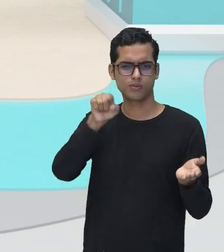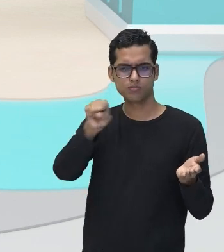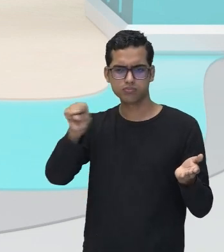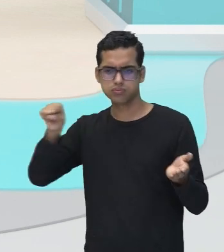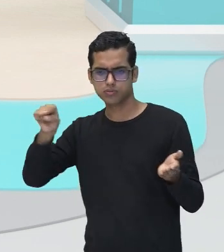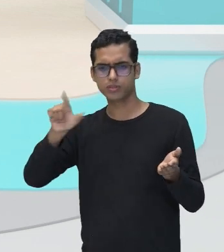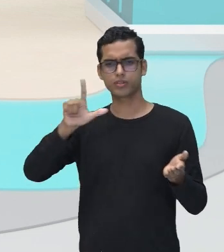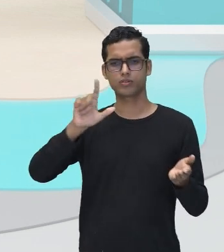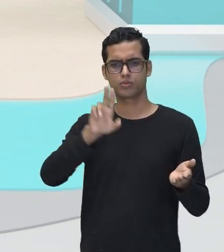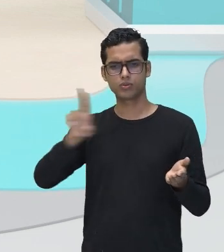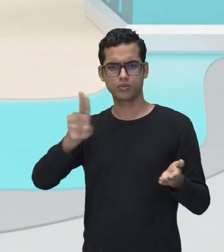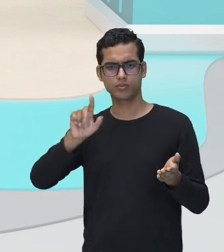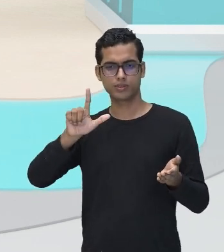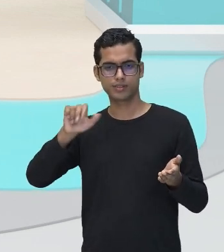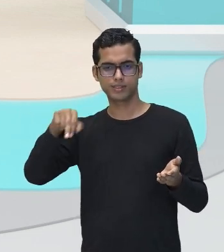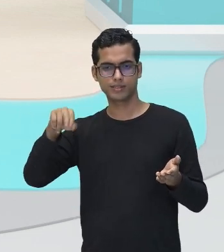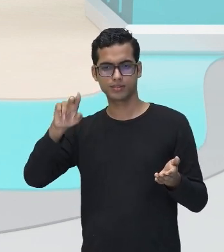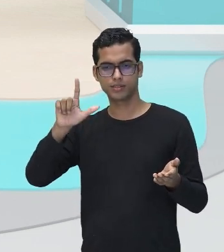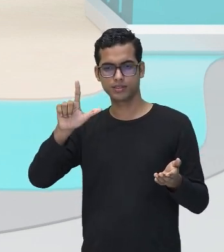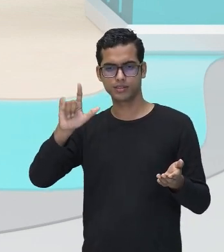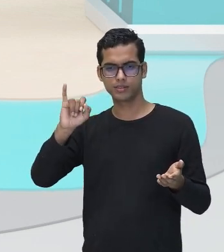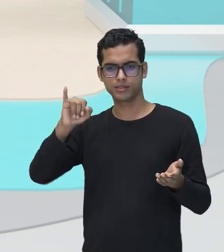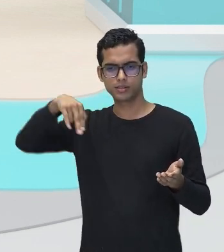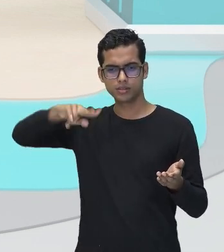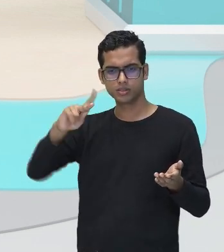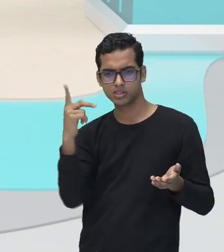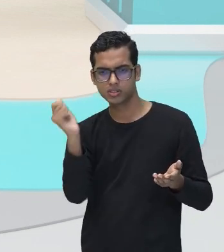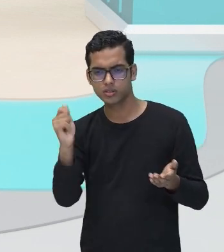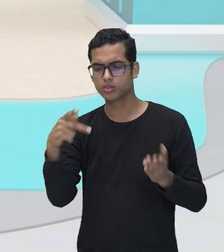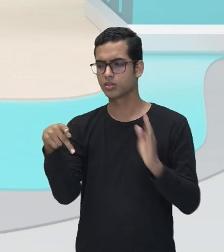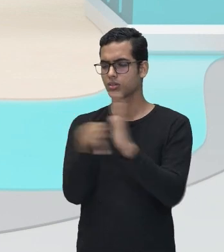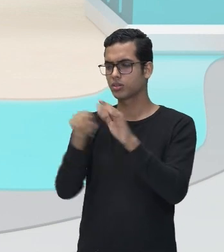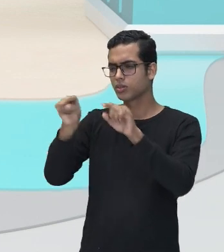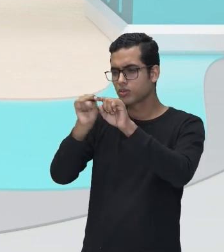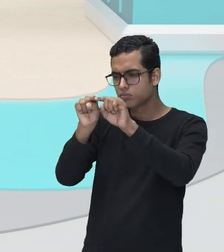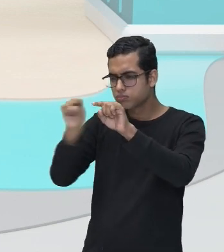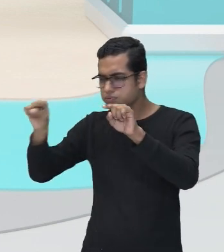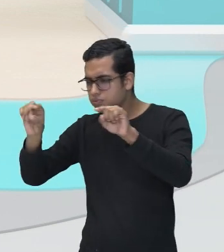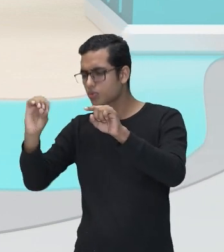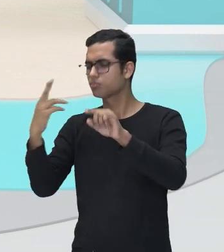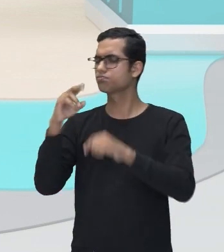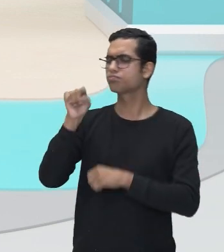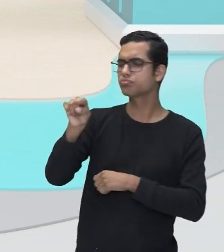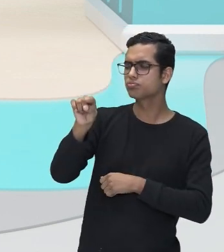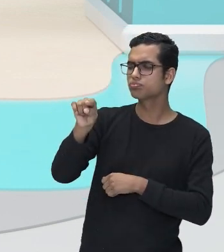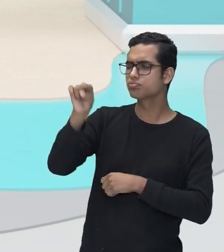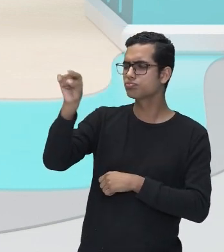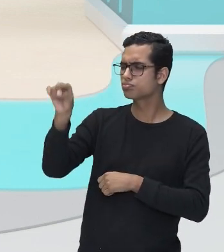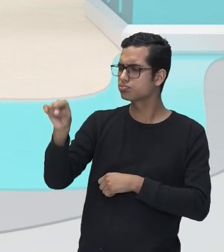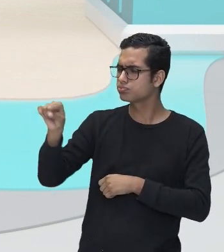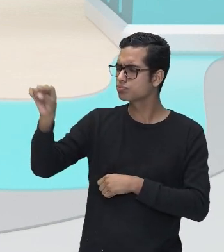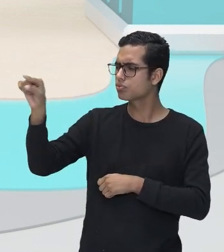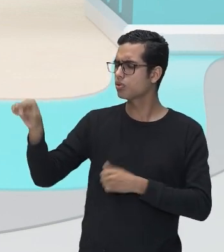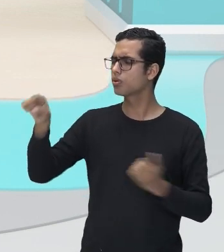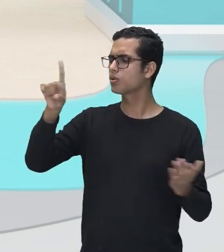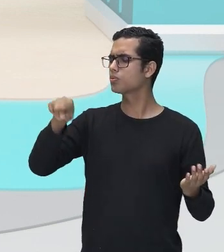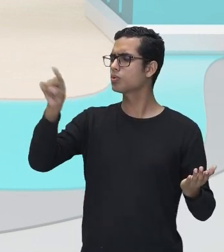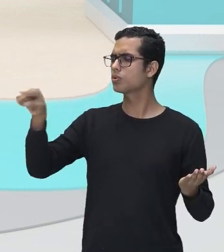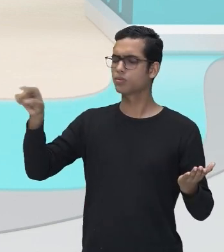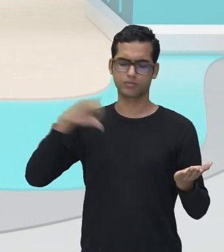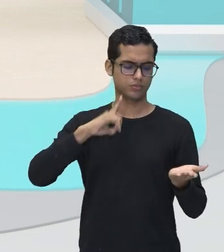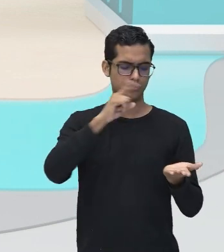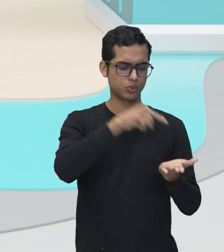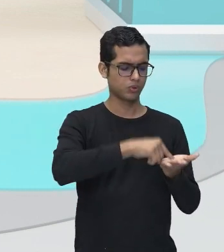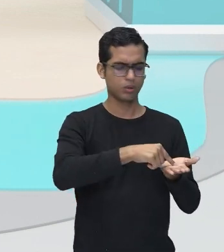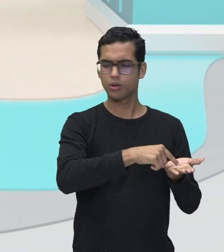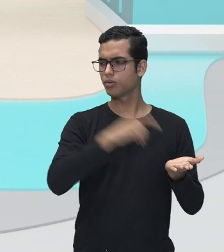linhas, que pode ser uma linha reta, pode ser uma linha ondulada. E a partir daí surgem os outros elementos, surge a